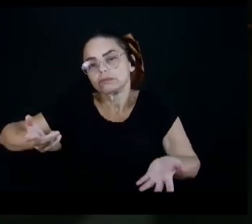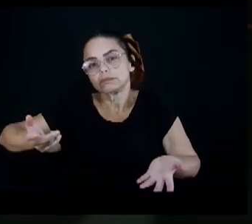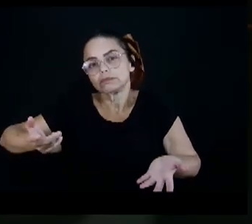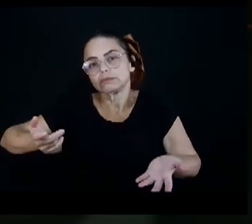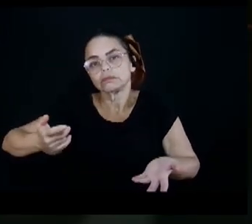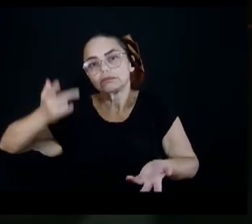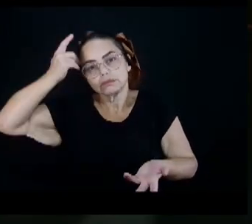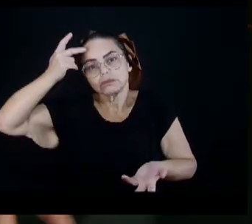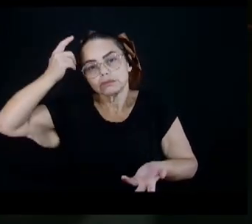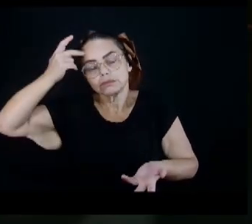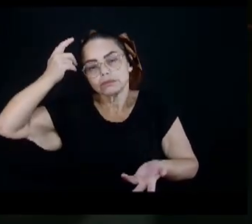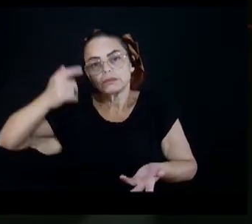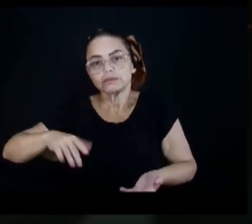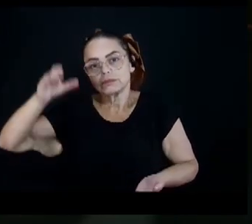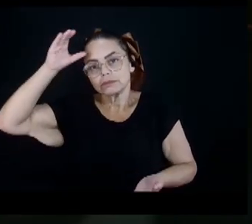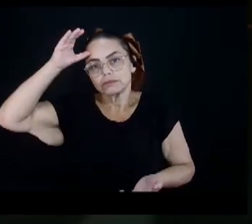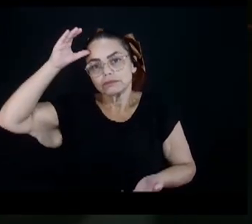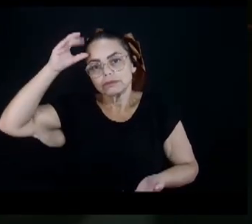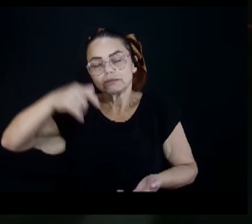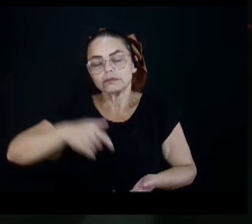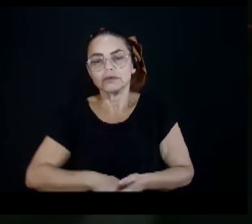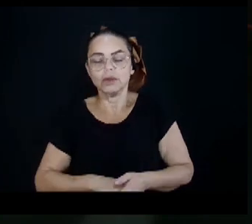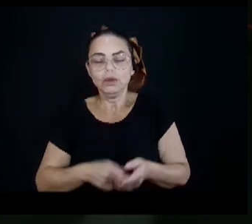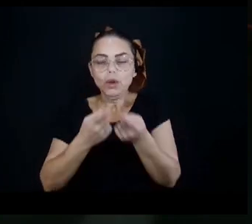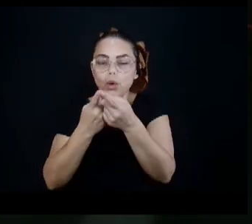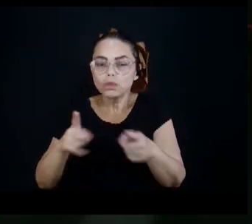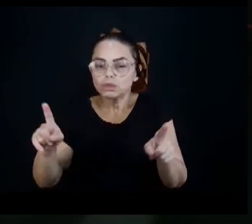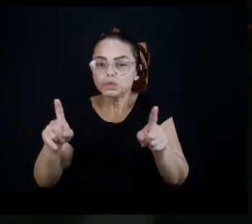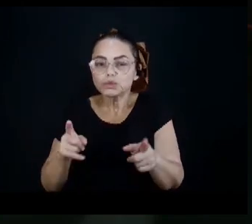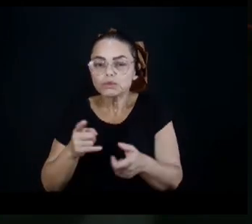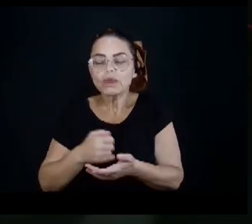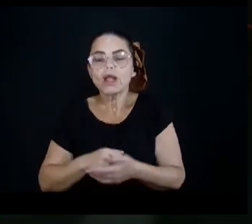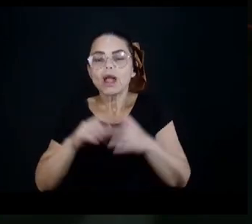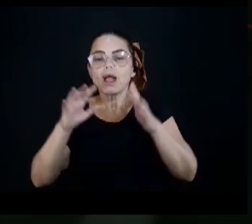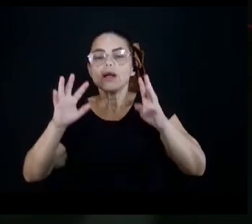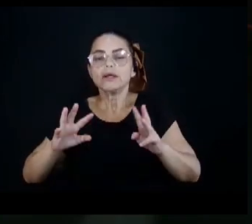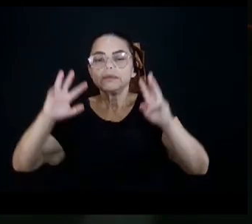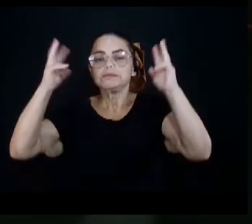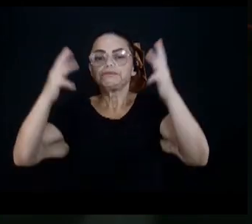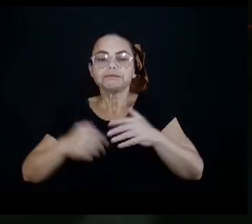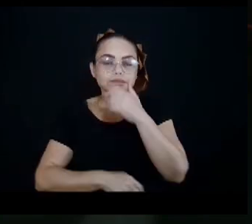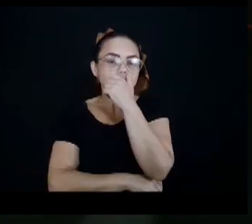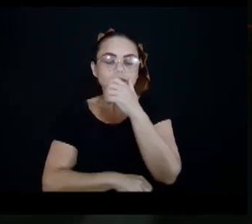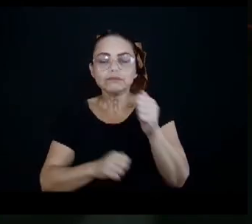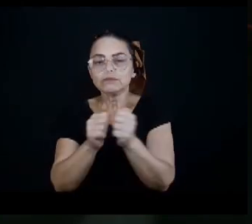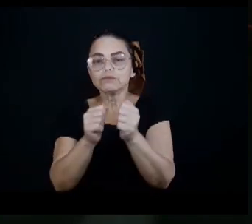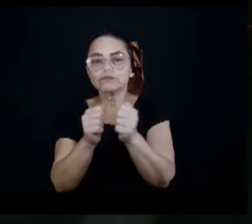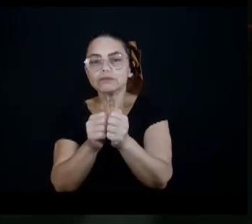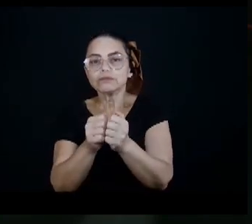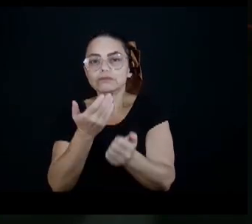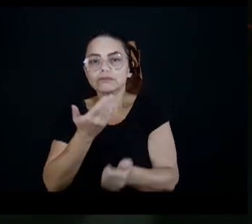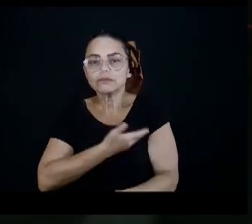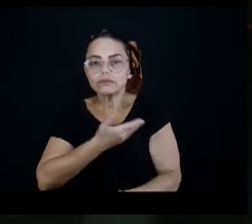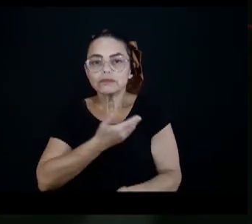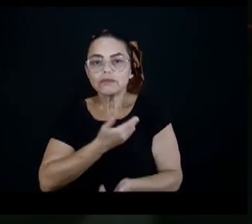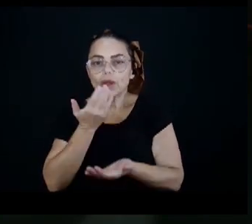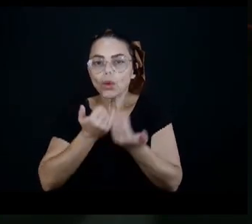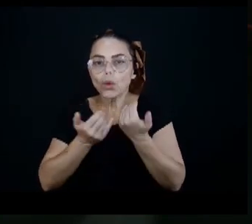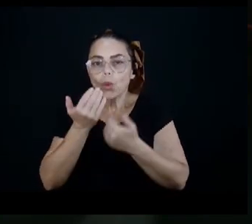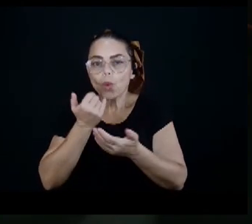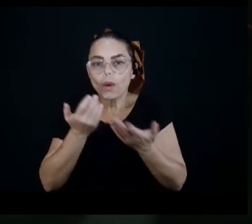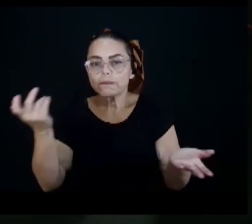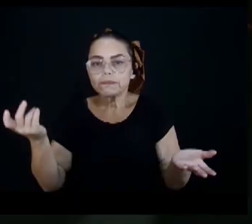cultura, né? Você vai no churrasco, você vai numa festa, você vai junto os amigos para quê? Para comer. E aí, se não tá, ninguém